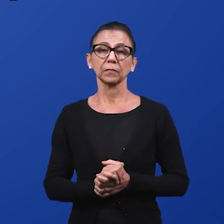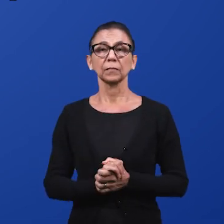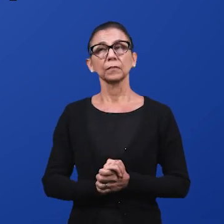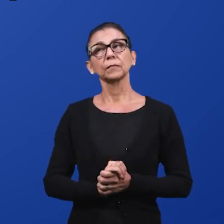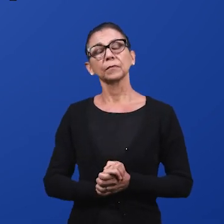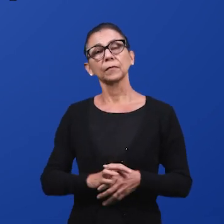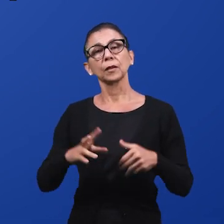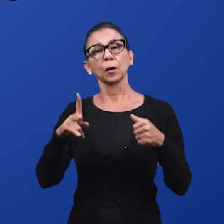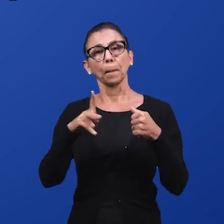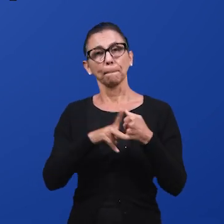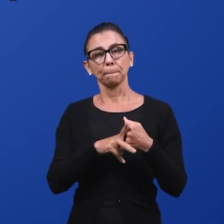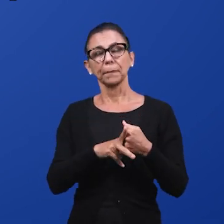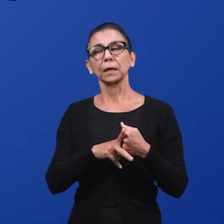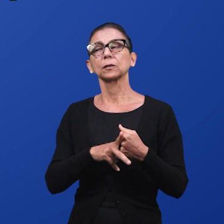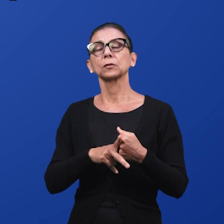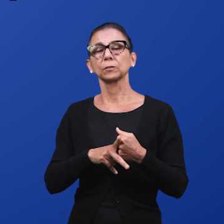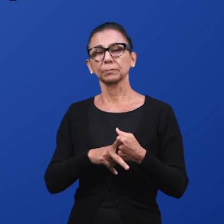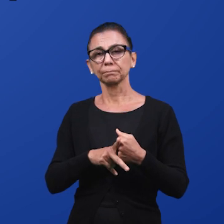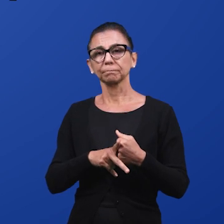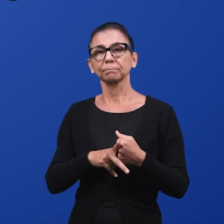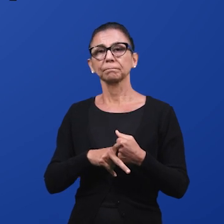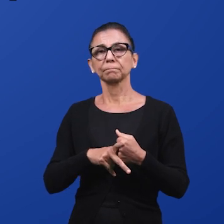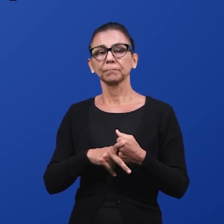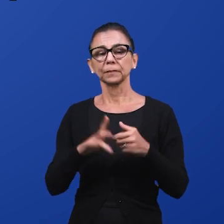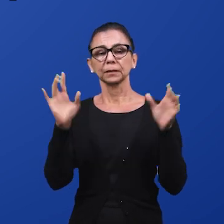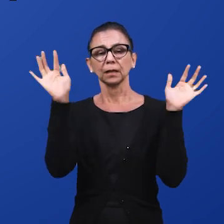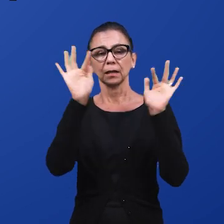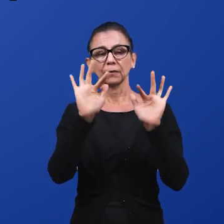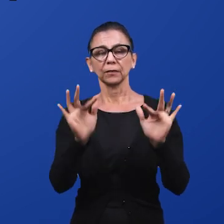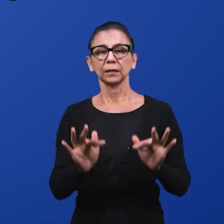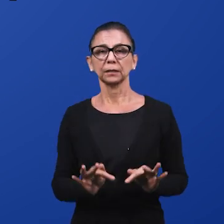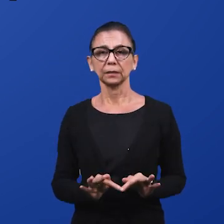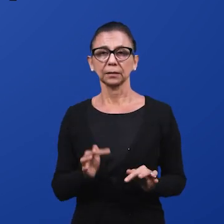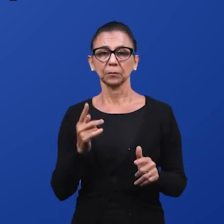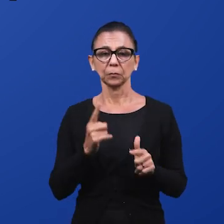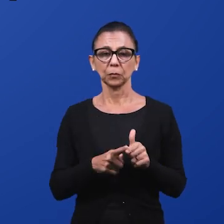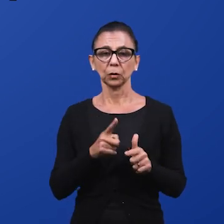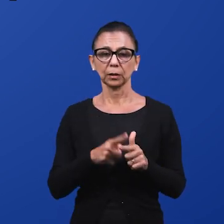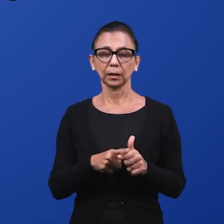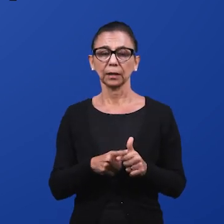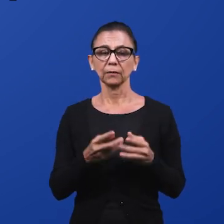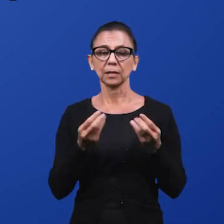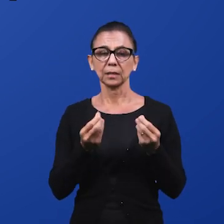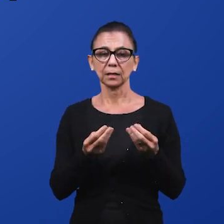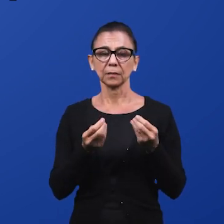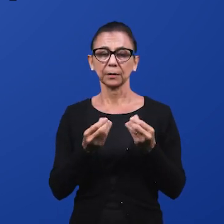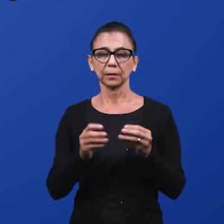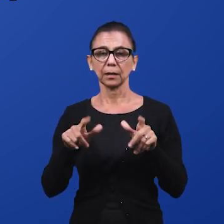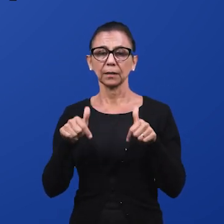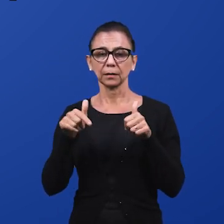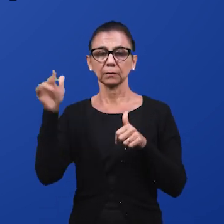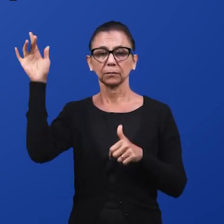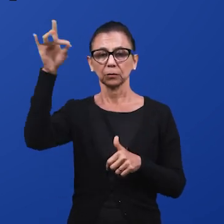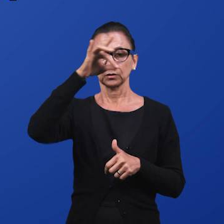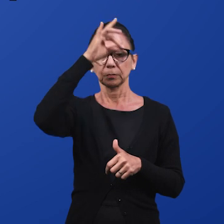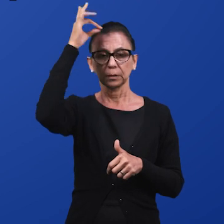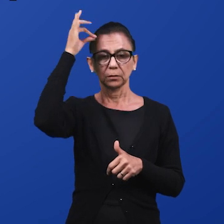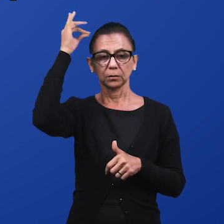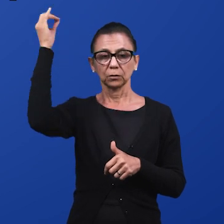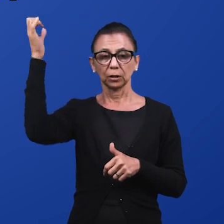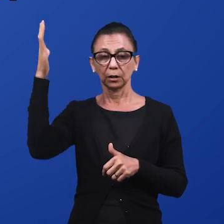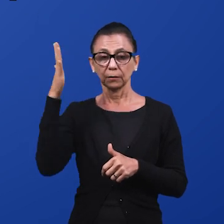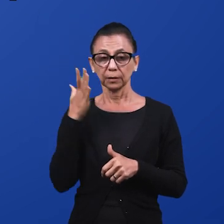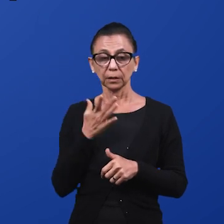ele fala: Bem-aventurado és tu, Simão Barjonas, pois não foi nem carne nem sangue. Vendo assim que a manifestação do Espírito